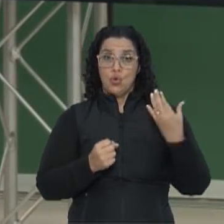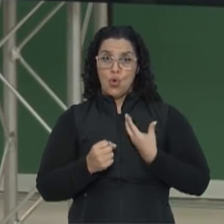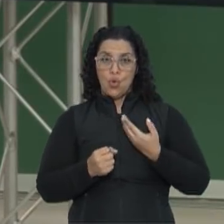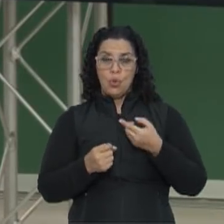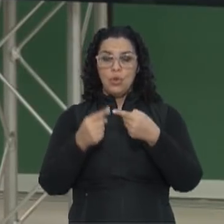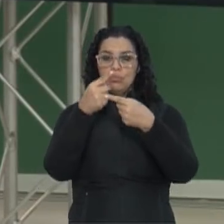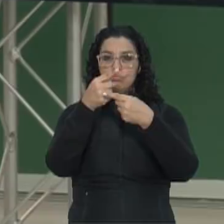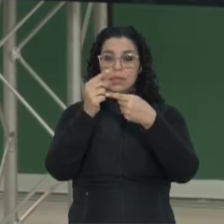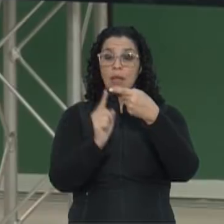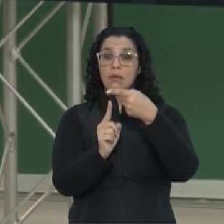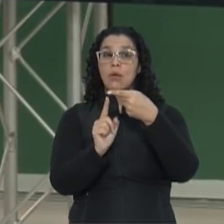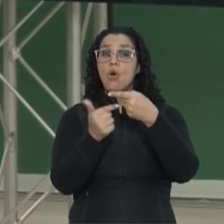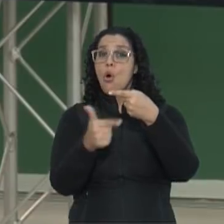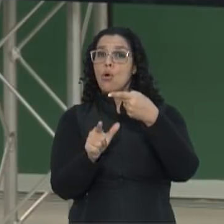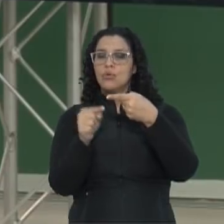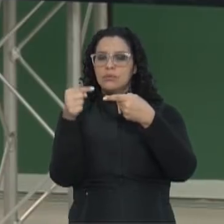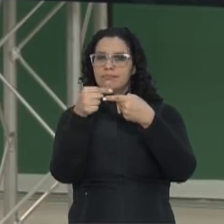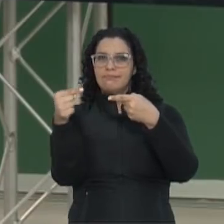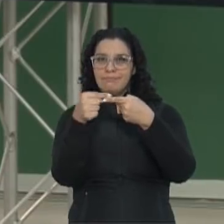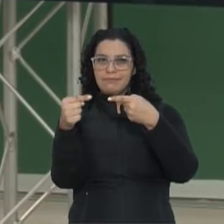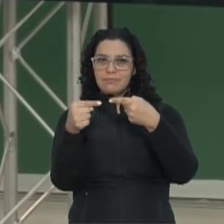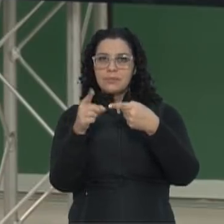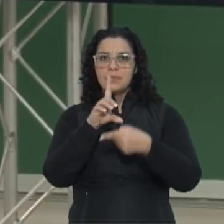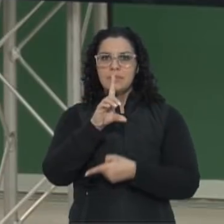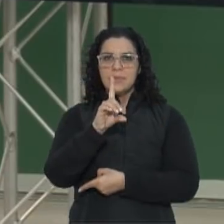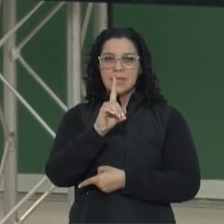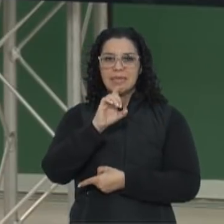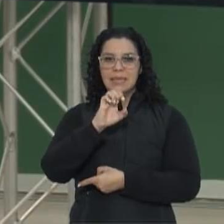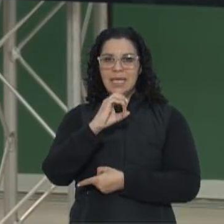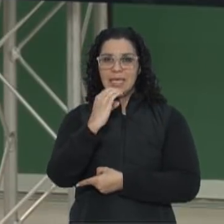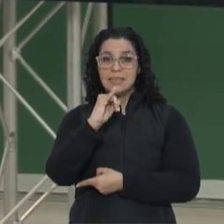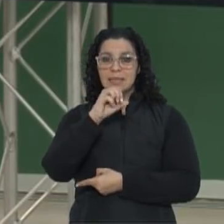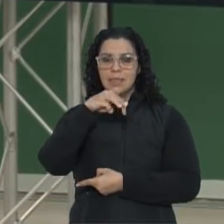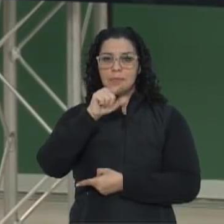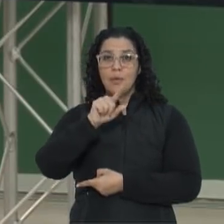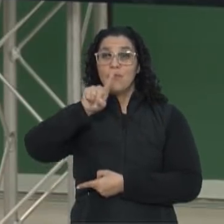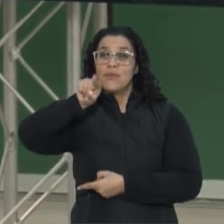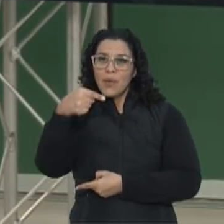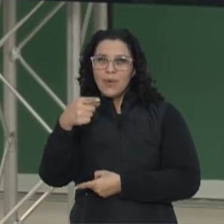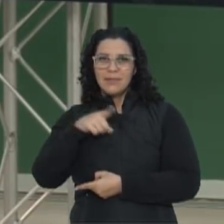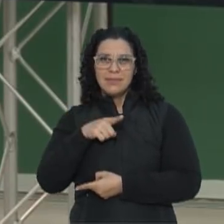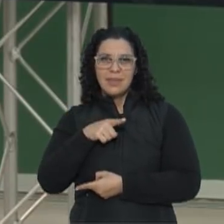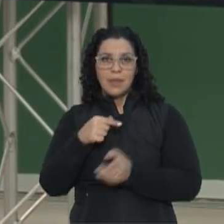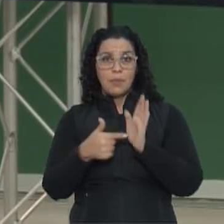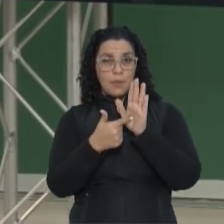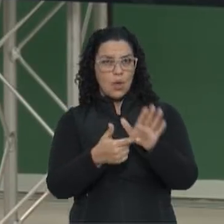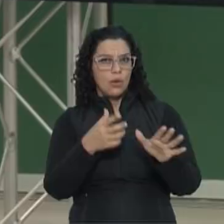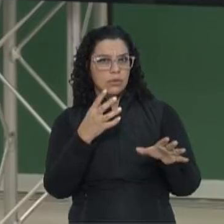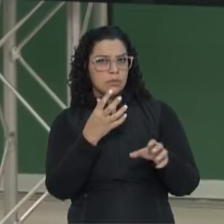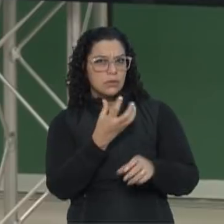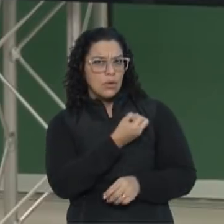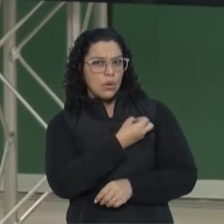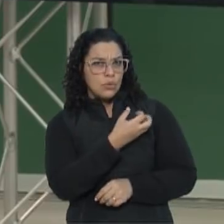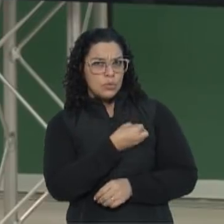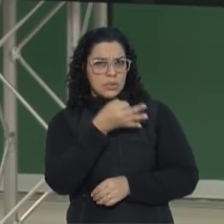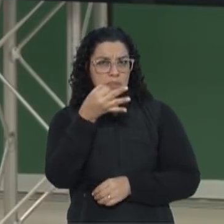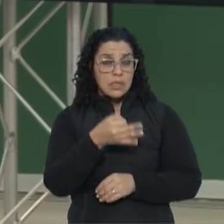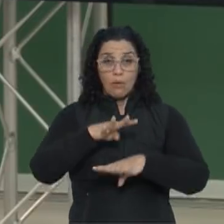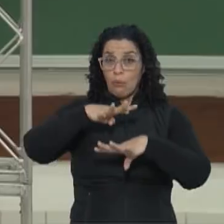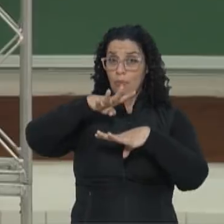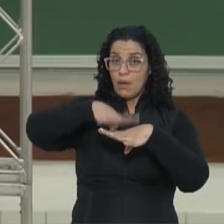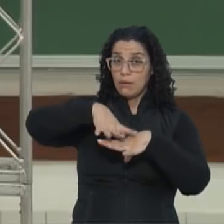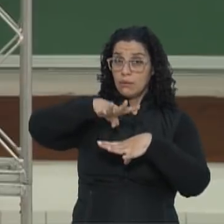um traço, certo? Decimal é quando eu tenho um número escrito com vírgula. Só que a gente está na aula de matemática, então nós